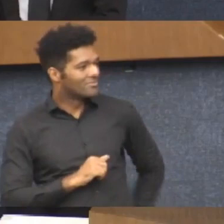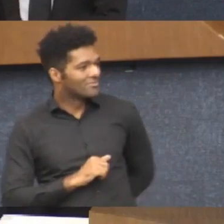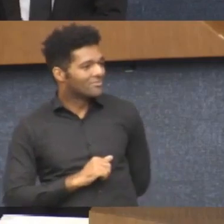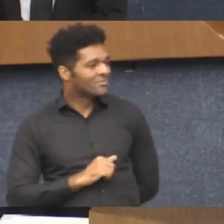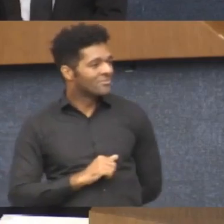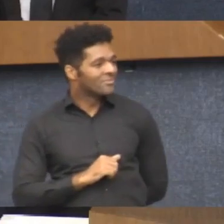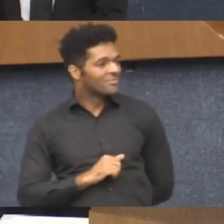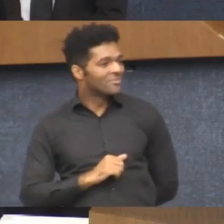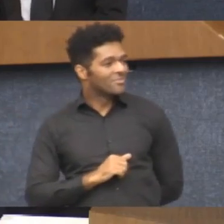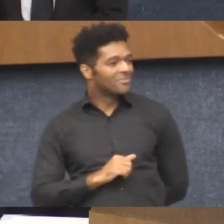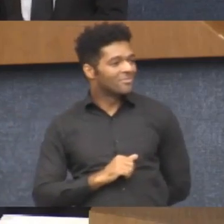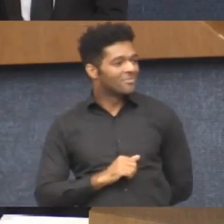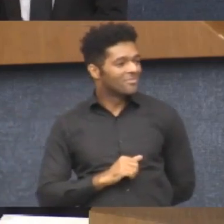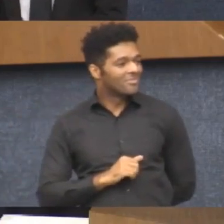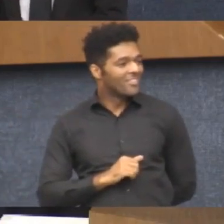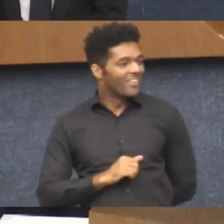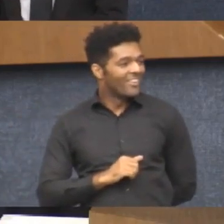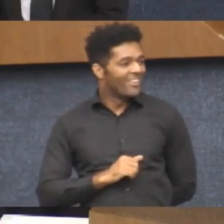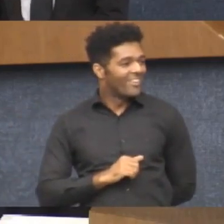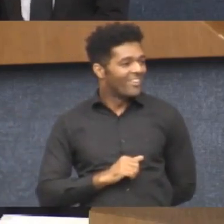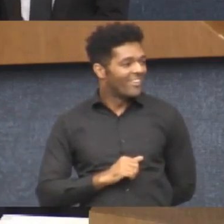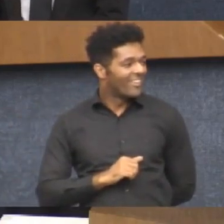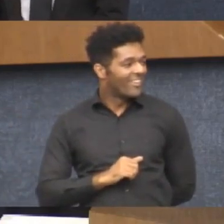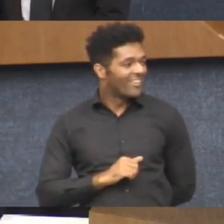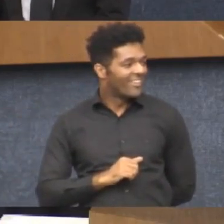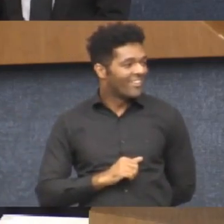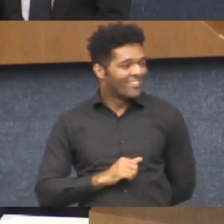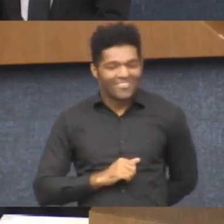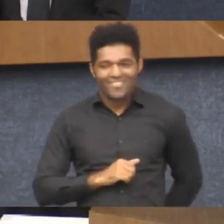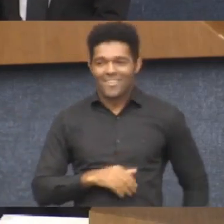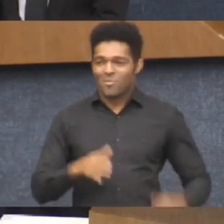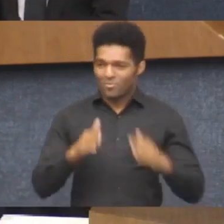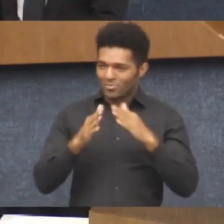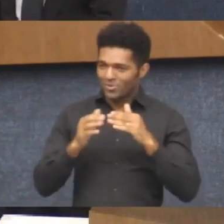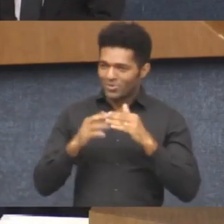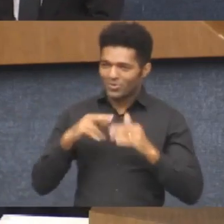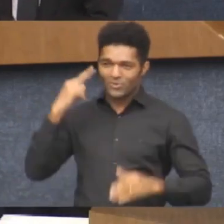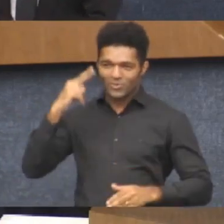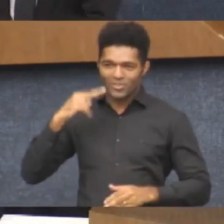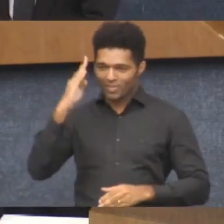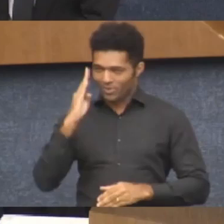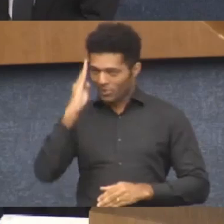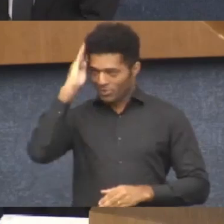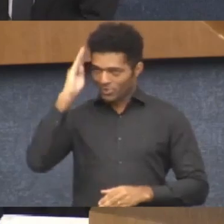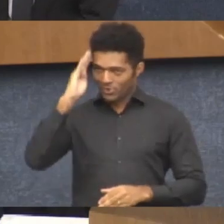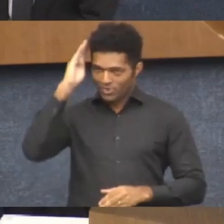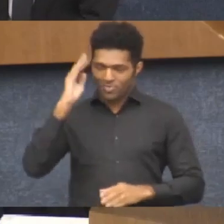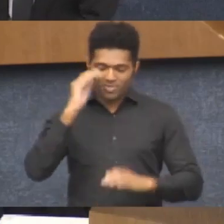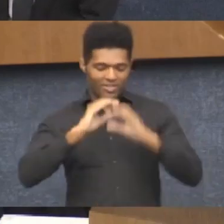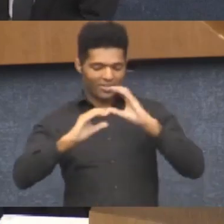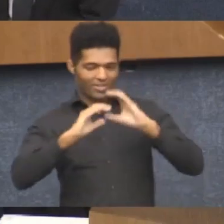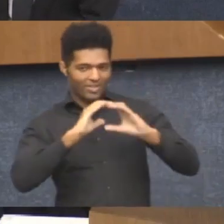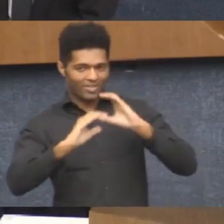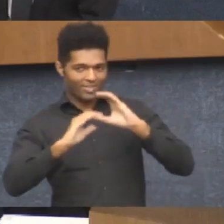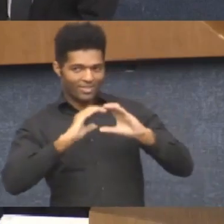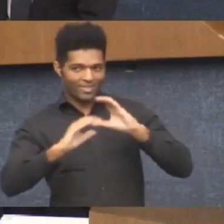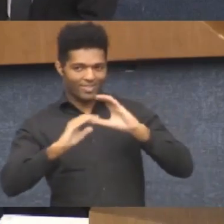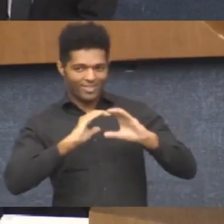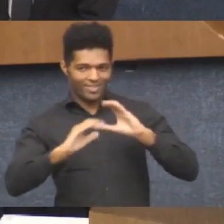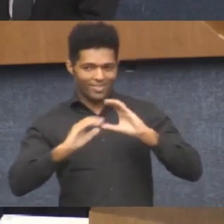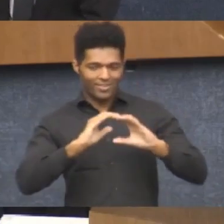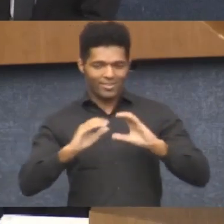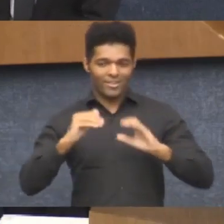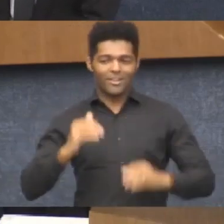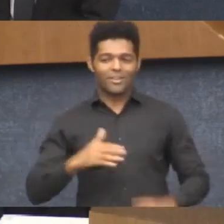Tem mais microfone para o pessoal aqui ajudar? Não? Então, vamos a pedido lá. Do vereador, vamos à capela, quem puder nos acompanhar